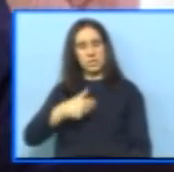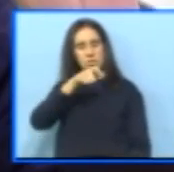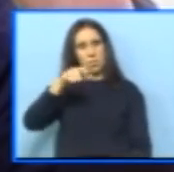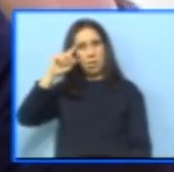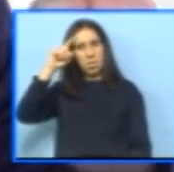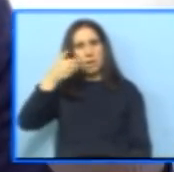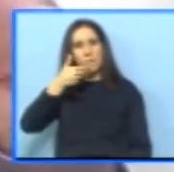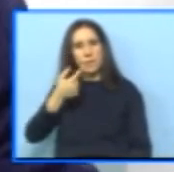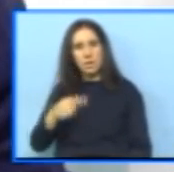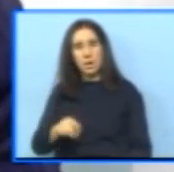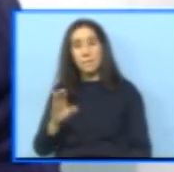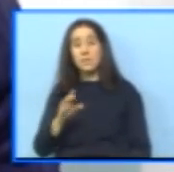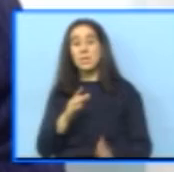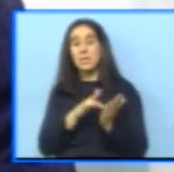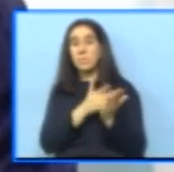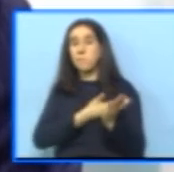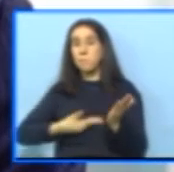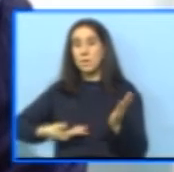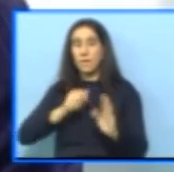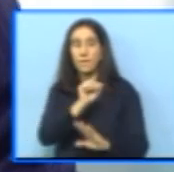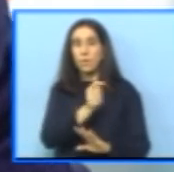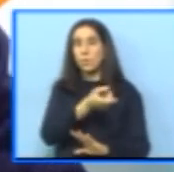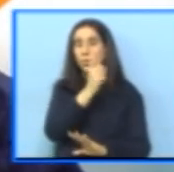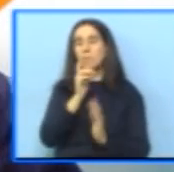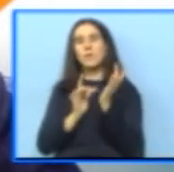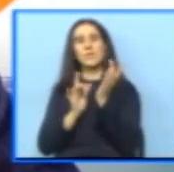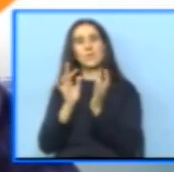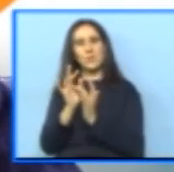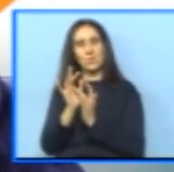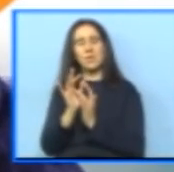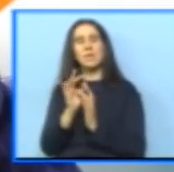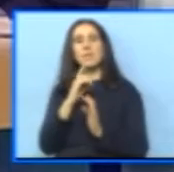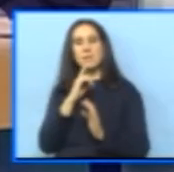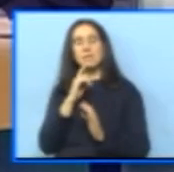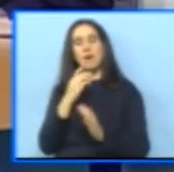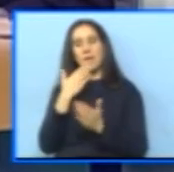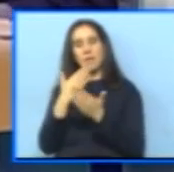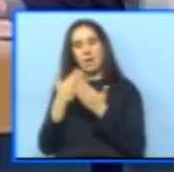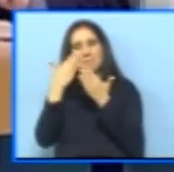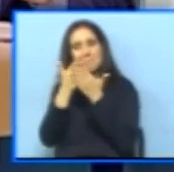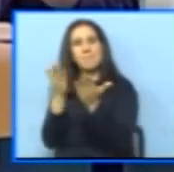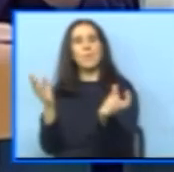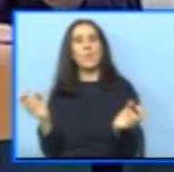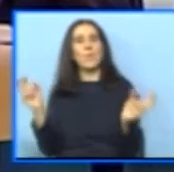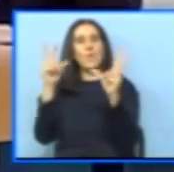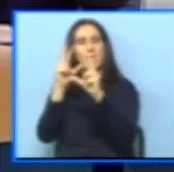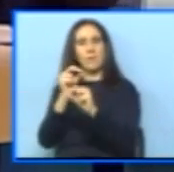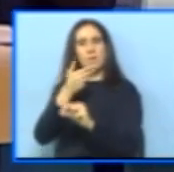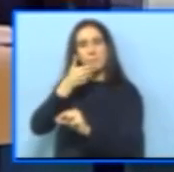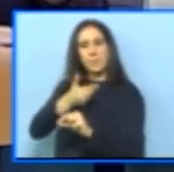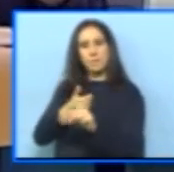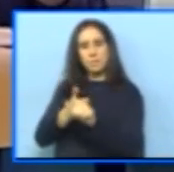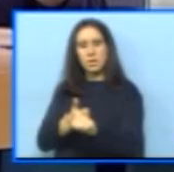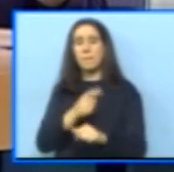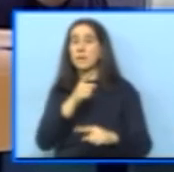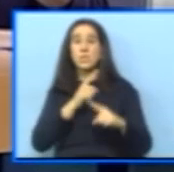mas essa não é nem a do Antigo Testamento, porque Jesus veio levar abrir um novo horizonte para essa sabedoria. Não é a